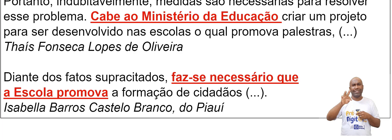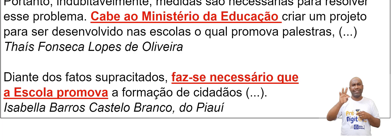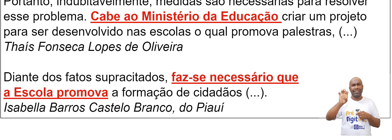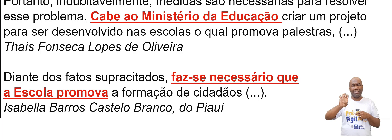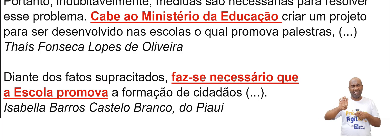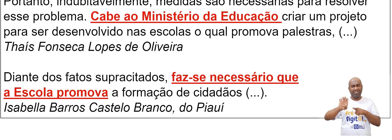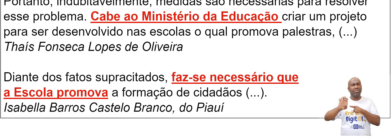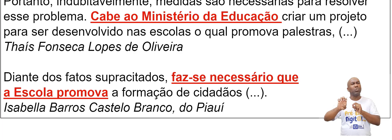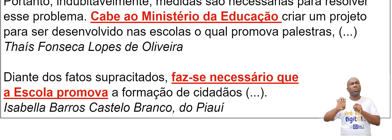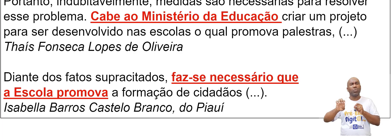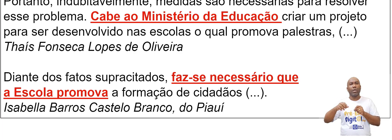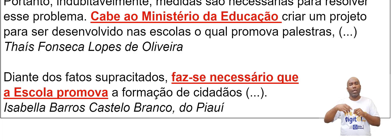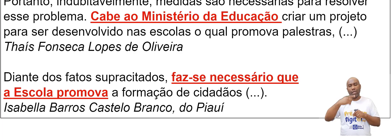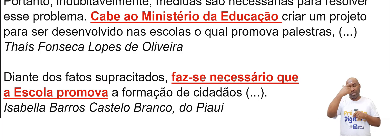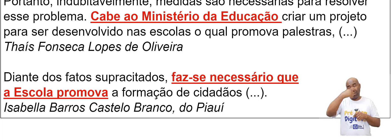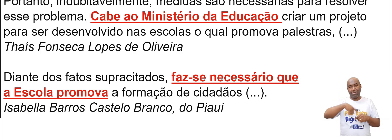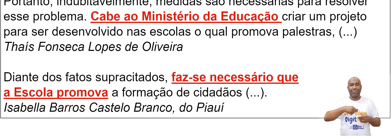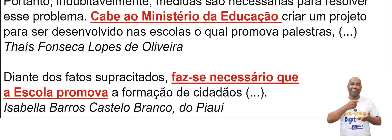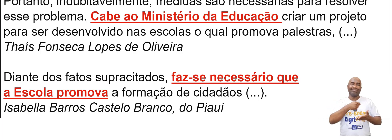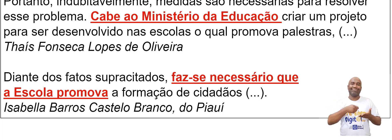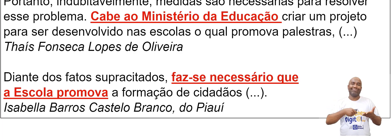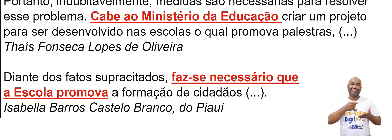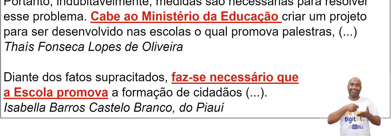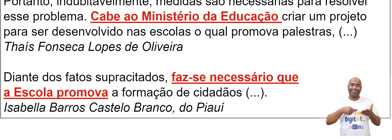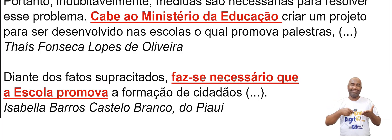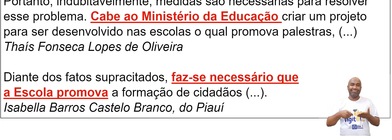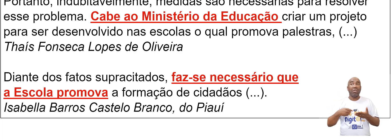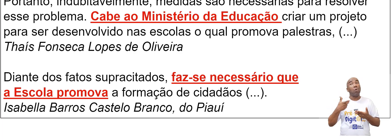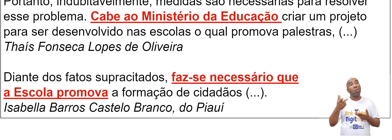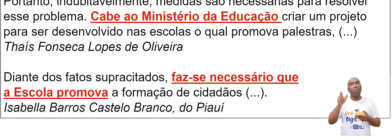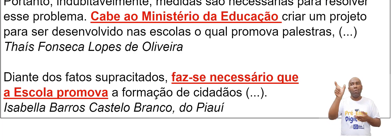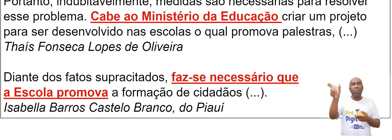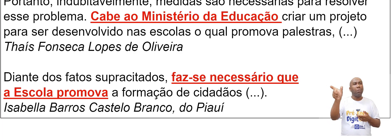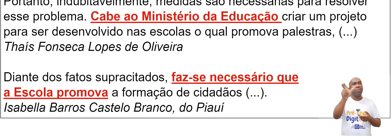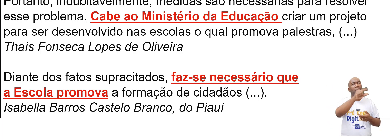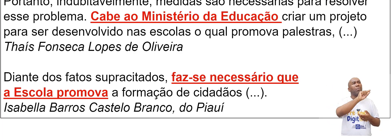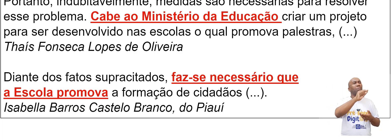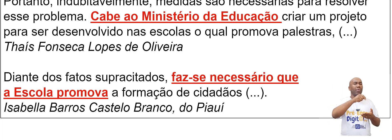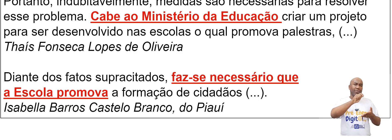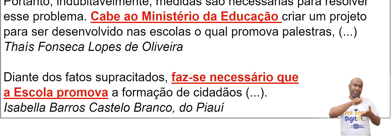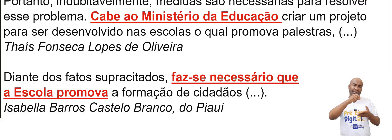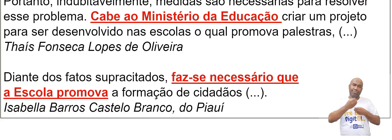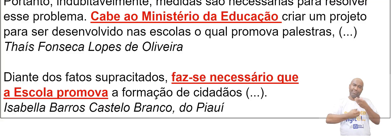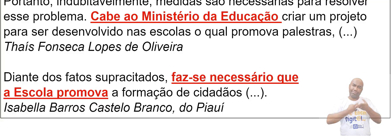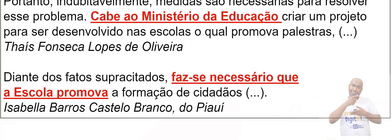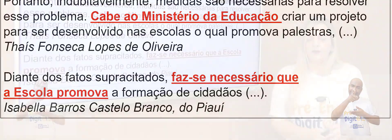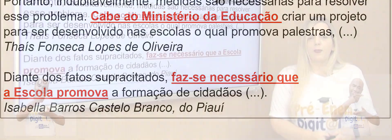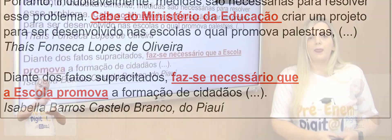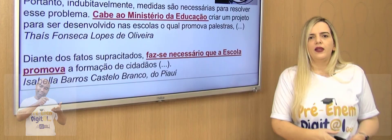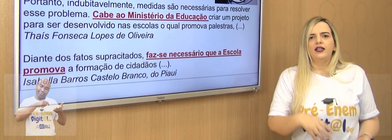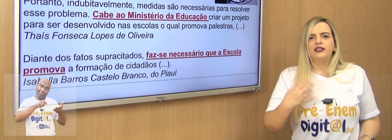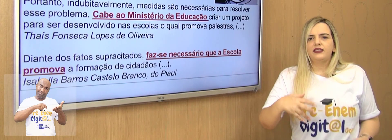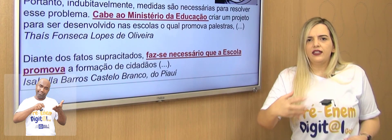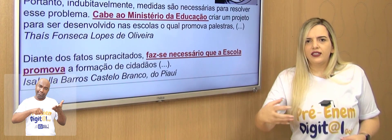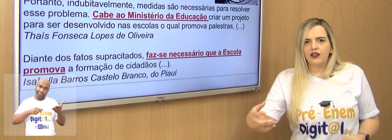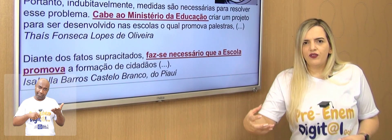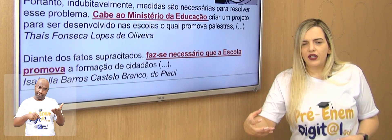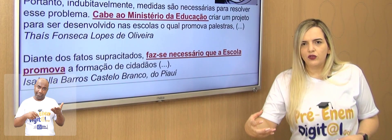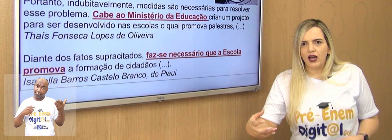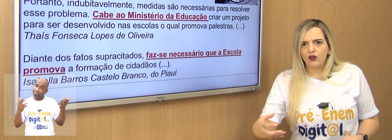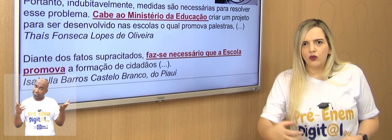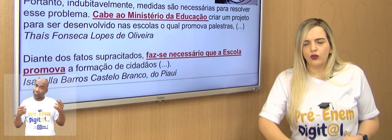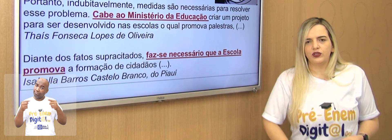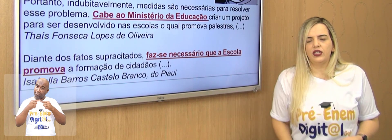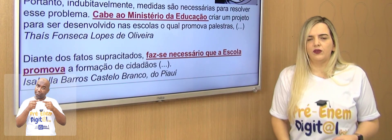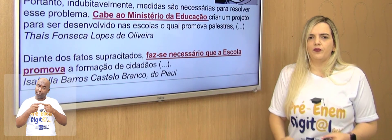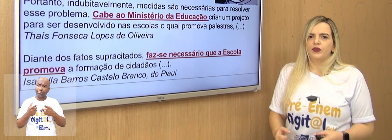irá ser convidado para o seu texto, irá aparecer de forma prática. Como assim? Está